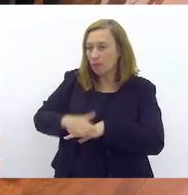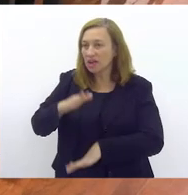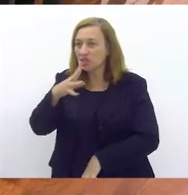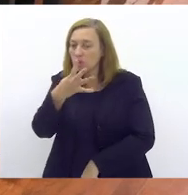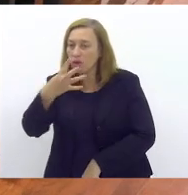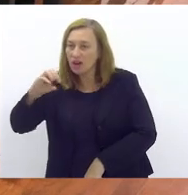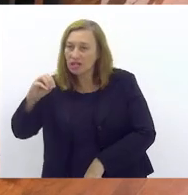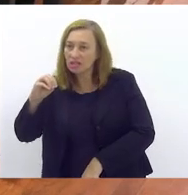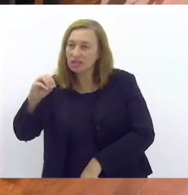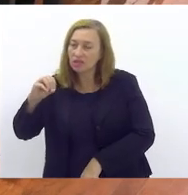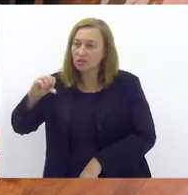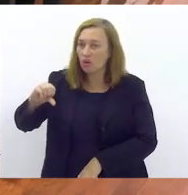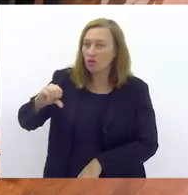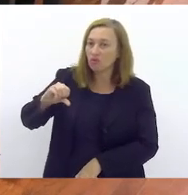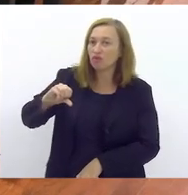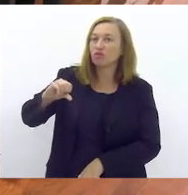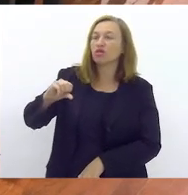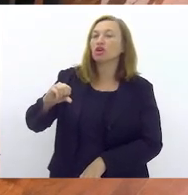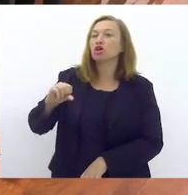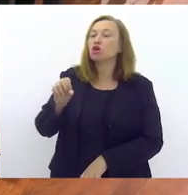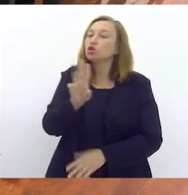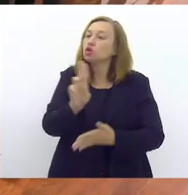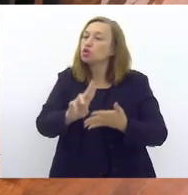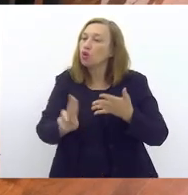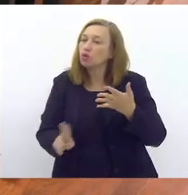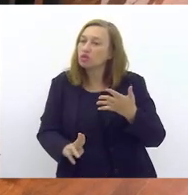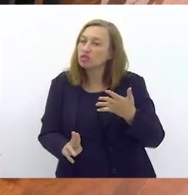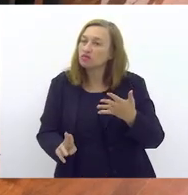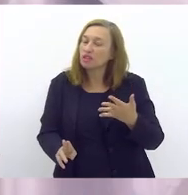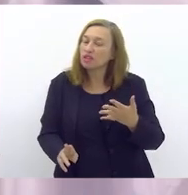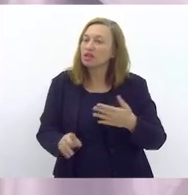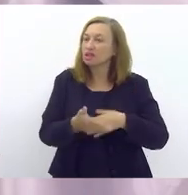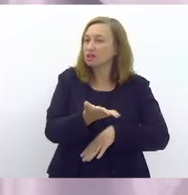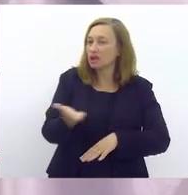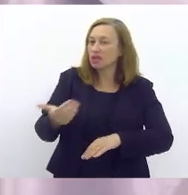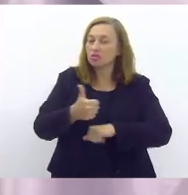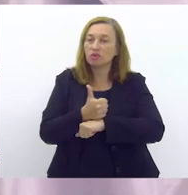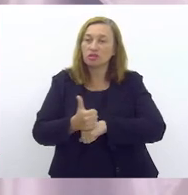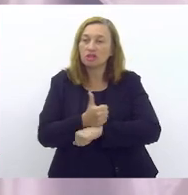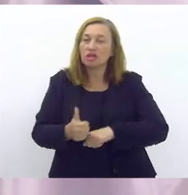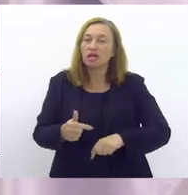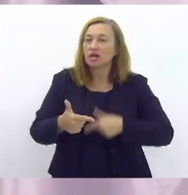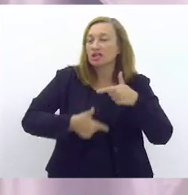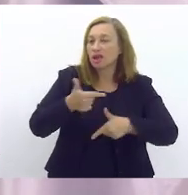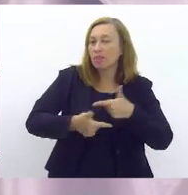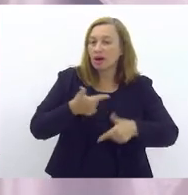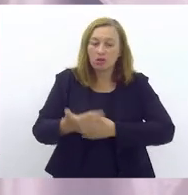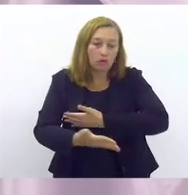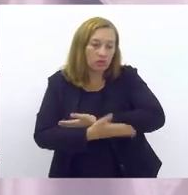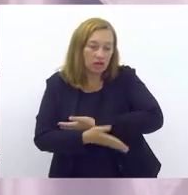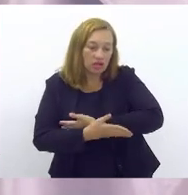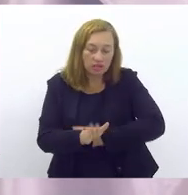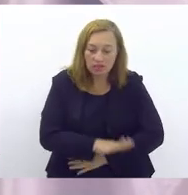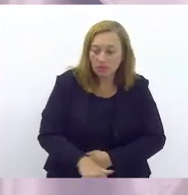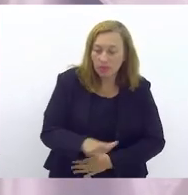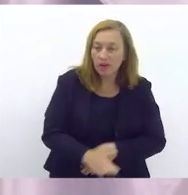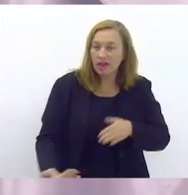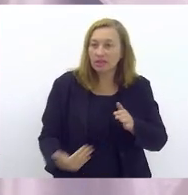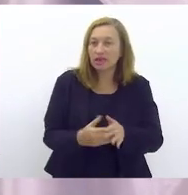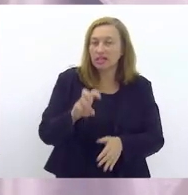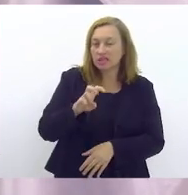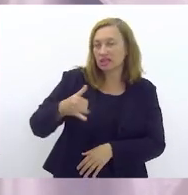49 nomenclaturas diferentes nos registros dessas profissionais que trabalham com bebês e crianças de até 5 anos no sistema